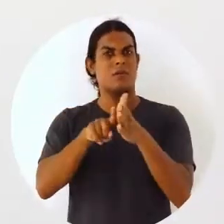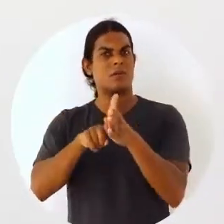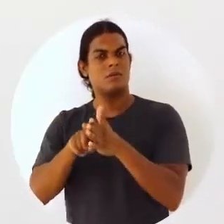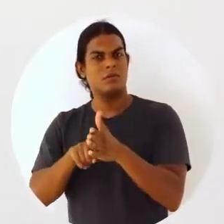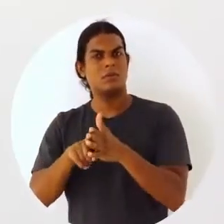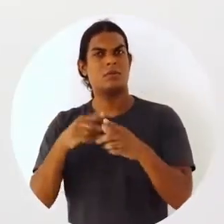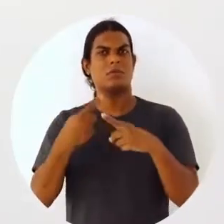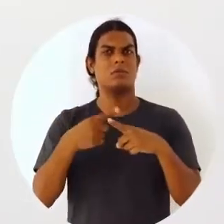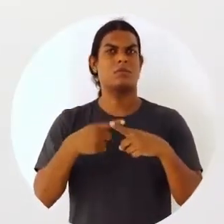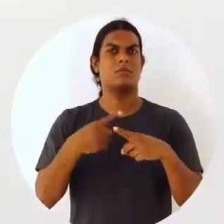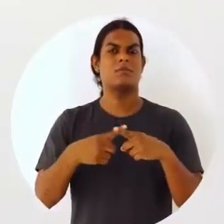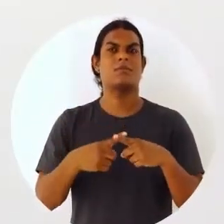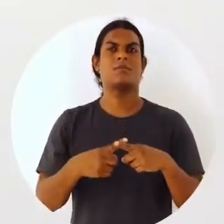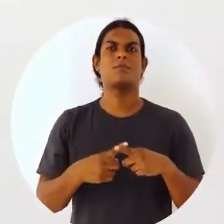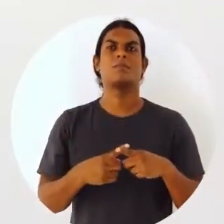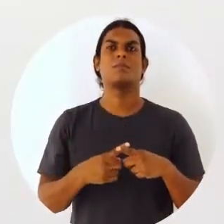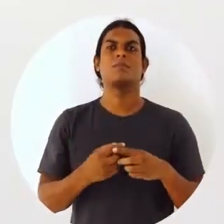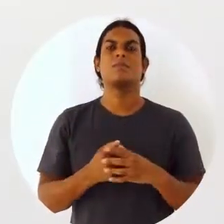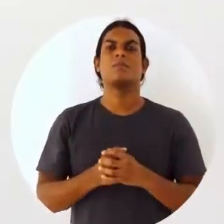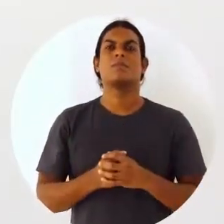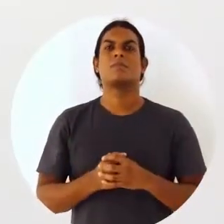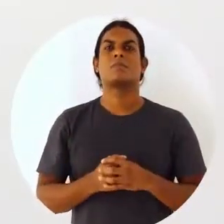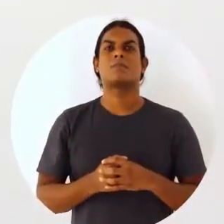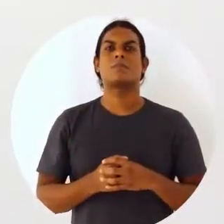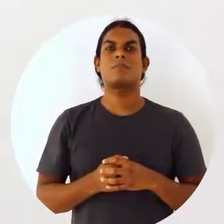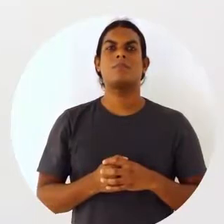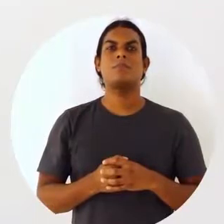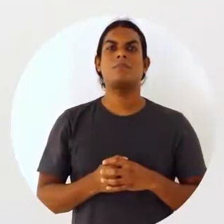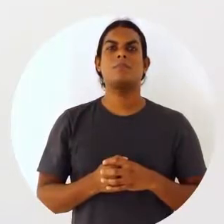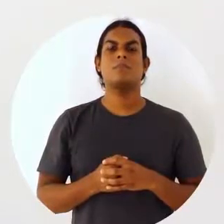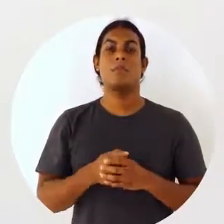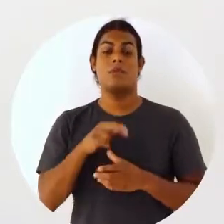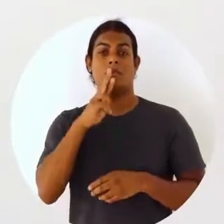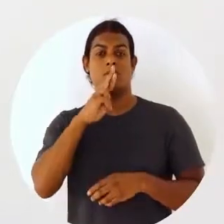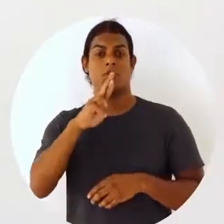porque o resultado que eles encontraram foram